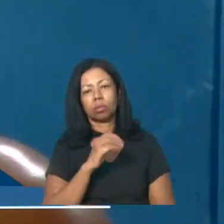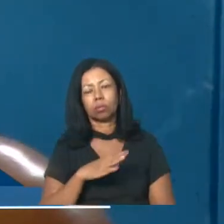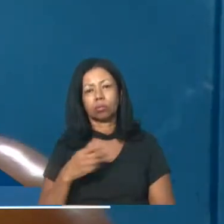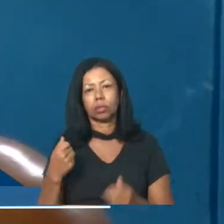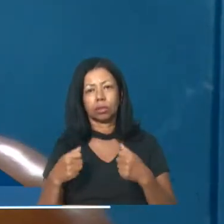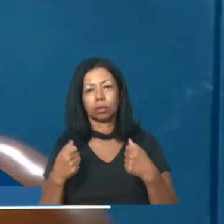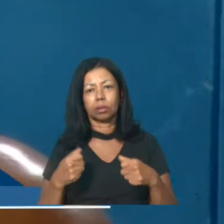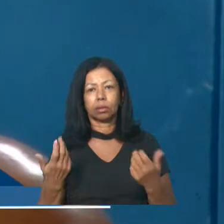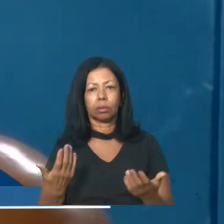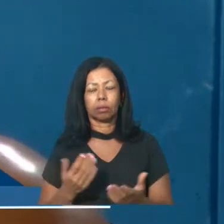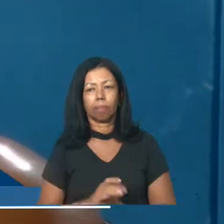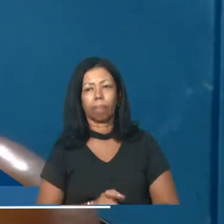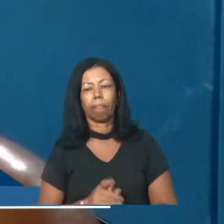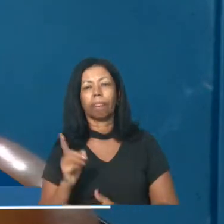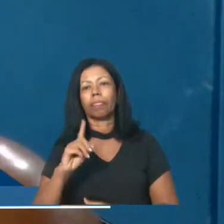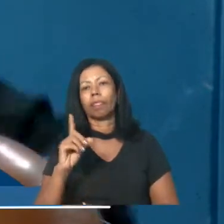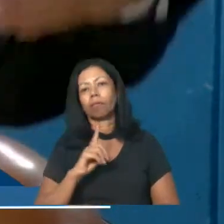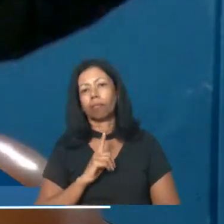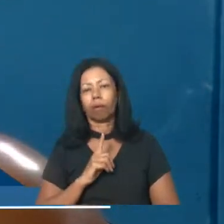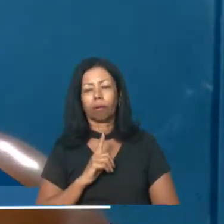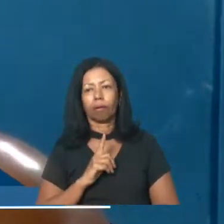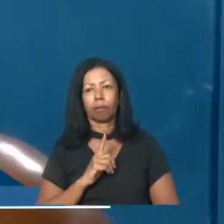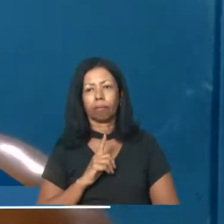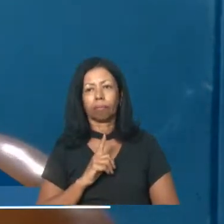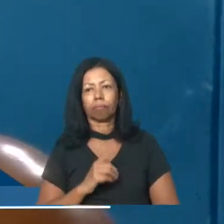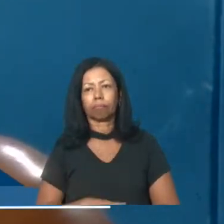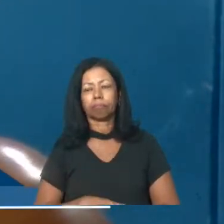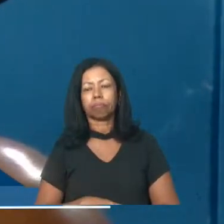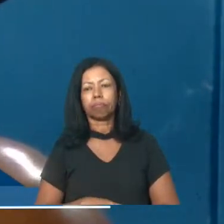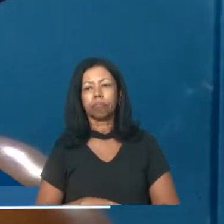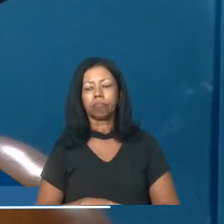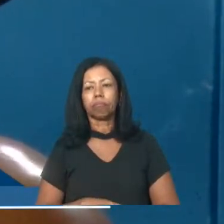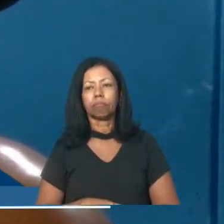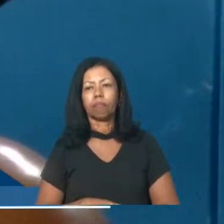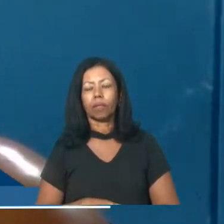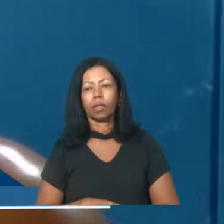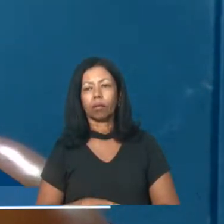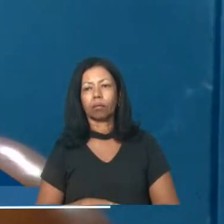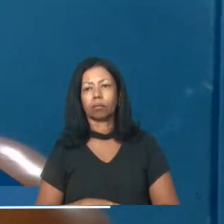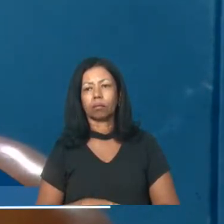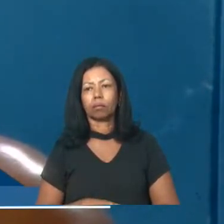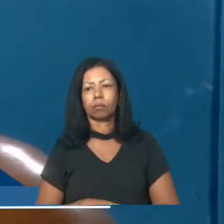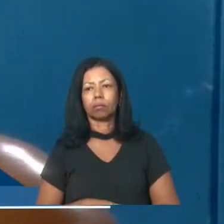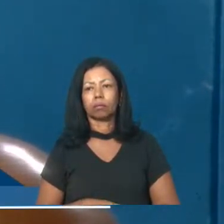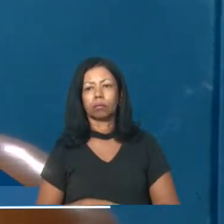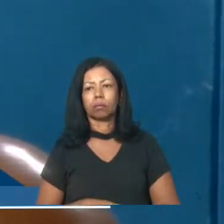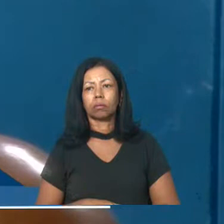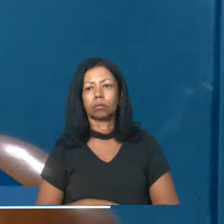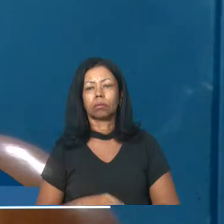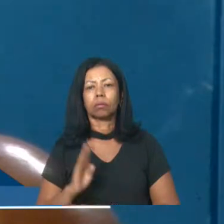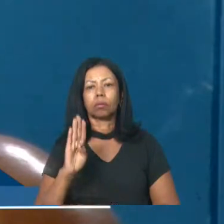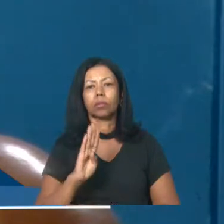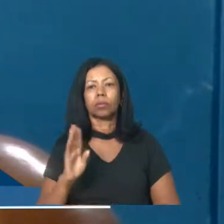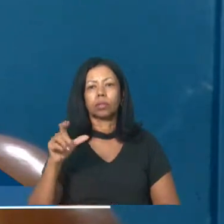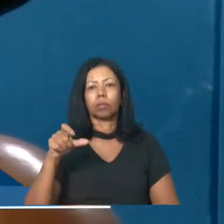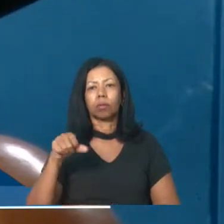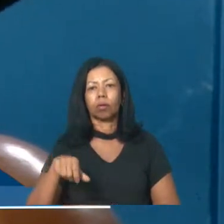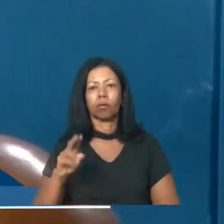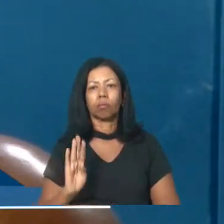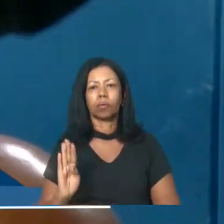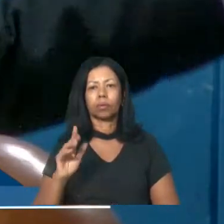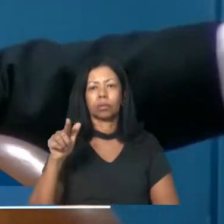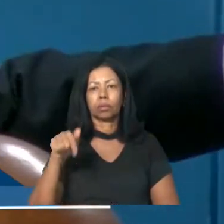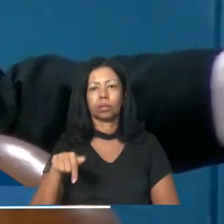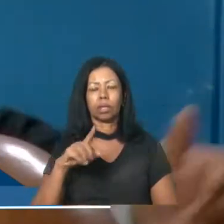do município. Não existe. Piscinas ali ao sol, no Bolsão 9, Bolsão 7,